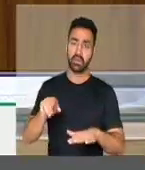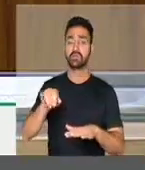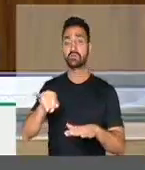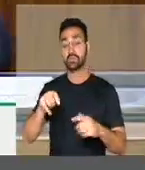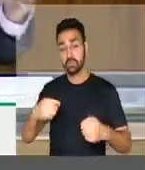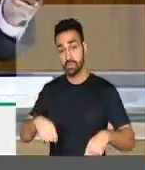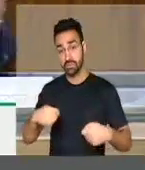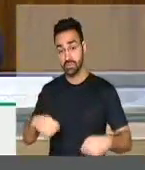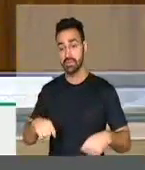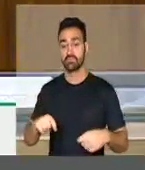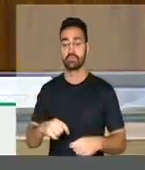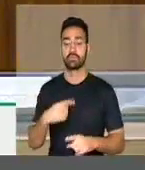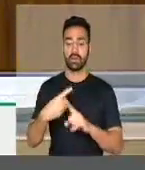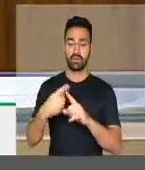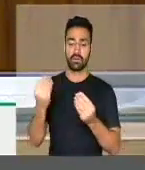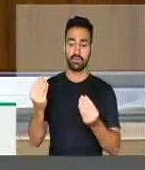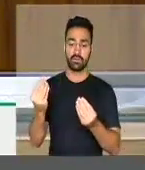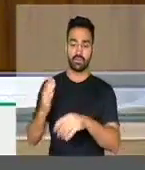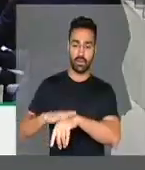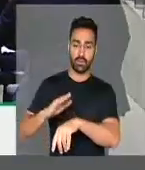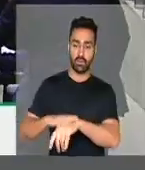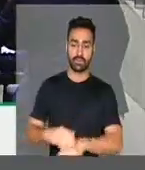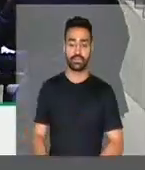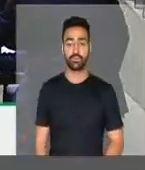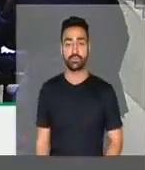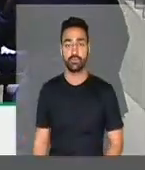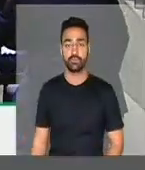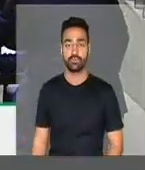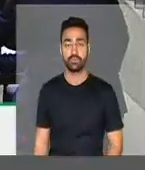a de vossa excelência o leite